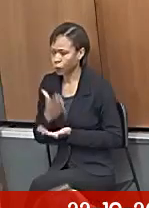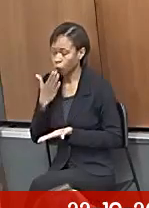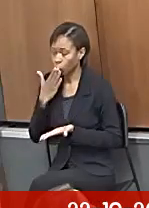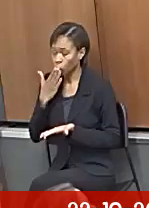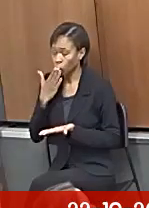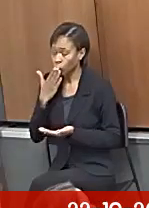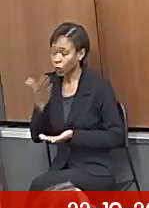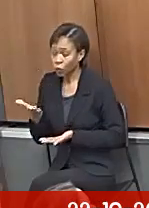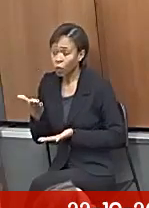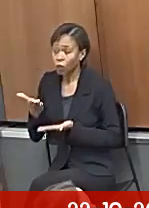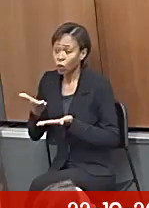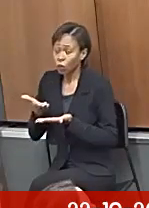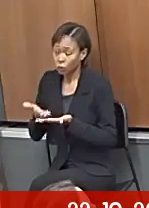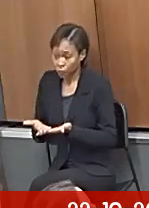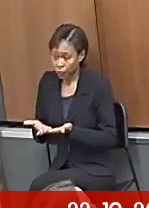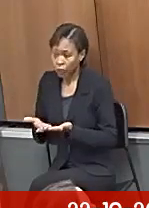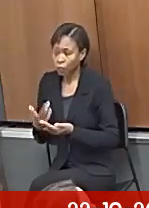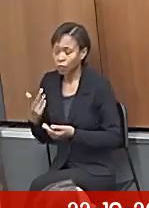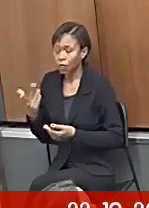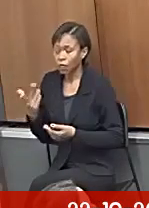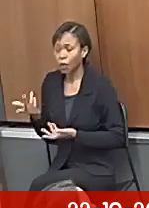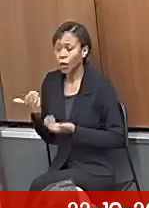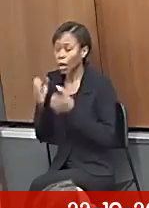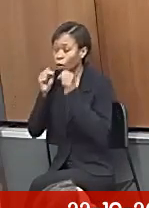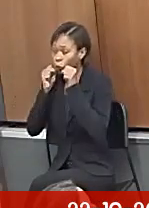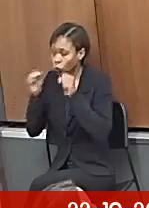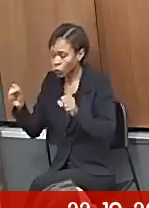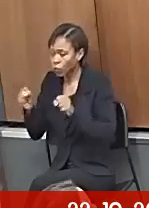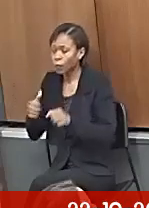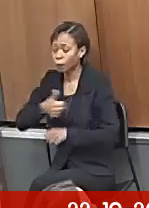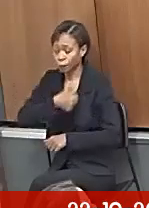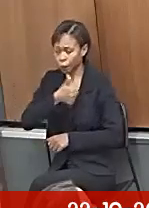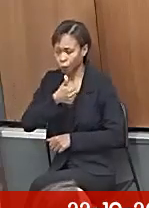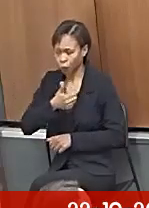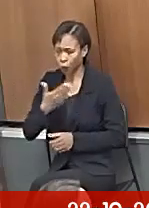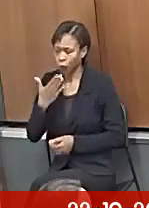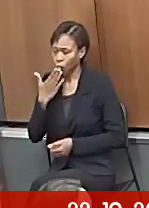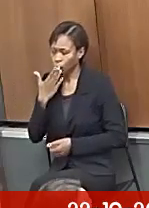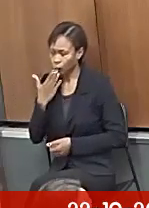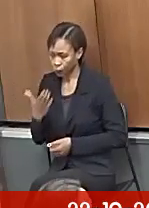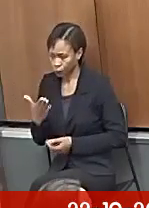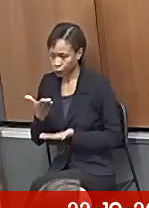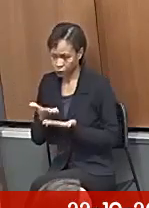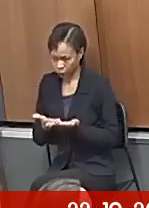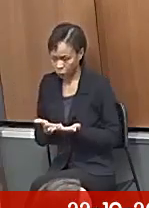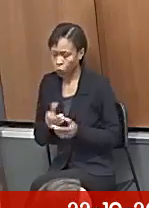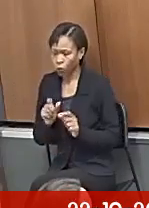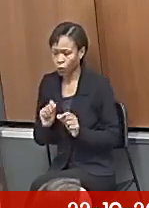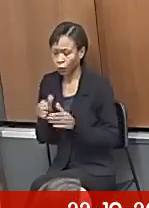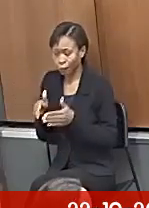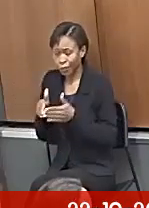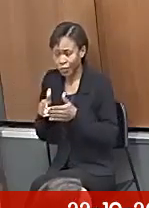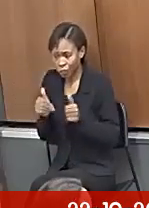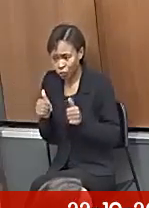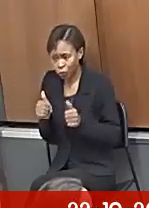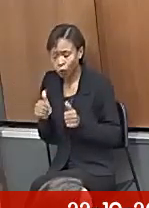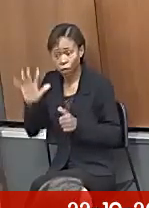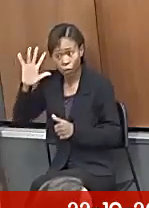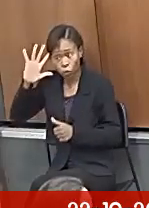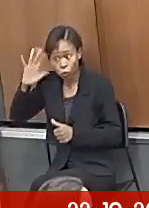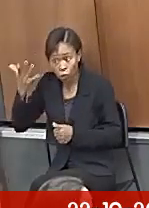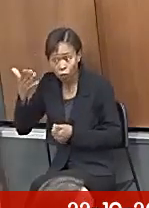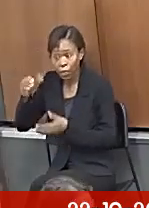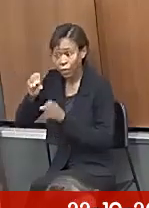requerimento, peço assessoria. Primeiro requerimento, pedido de providências por parte da